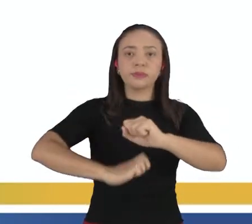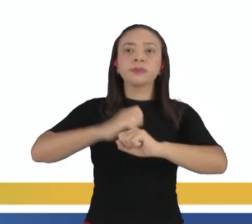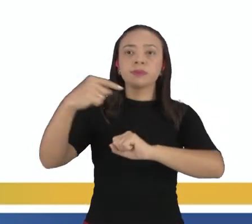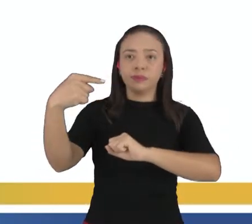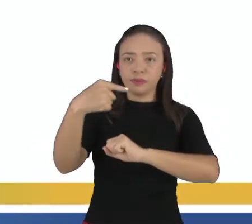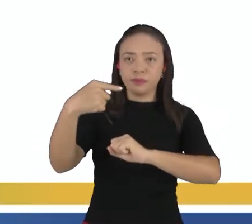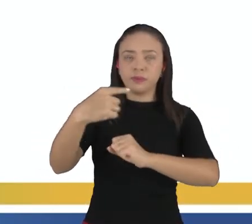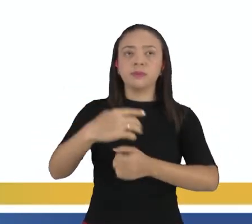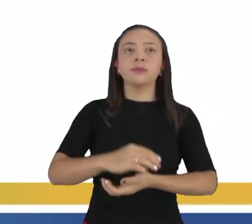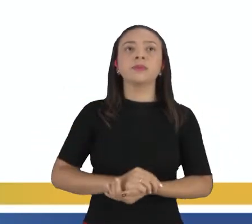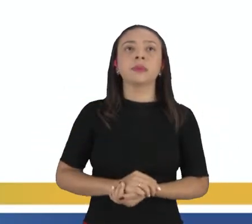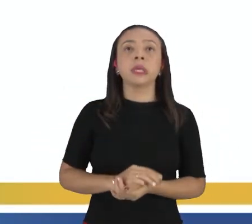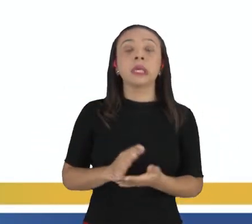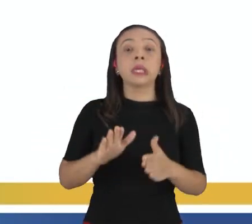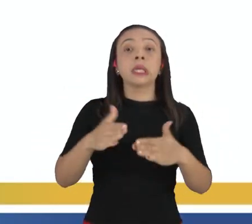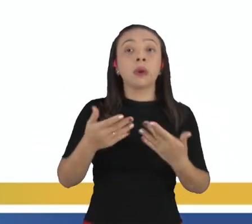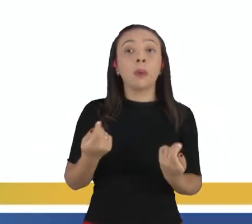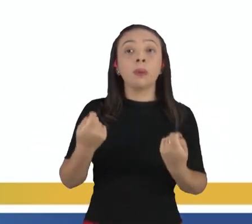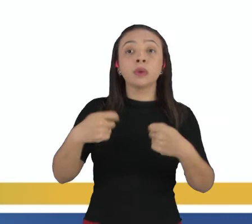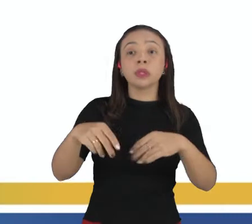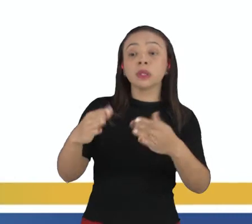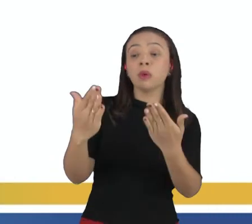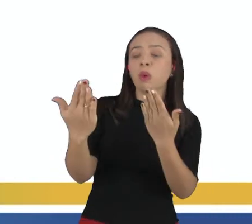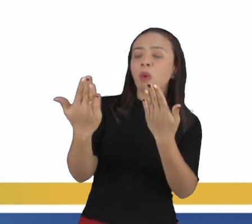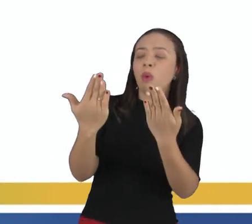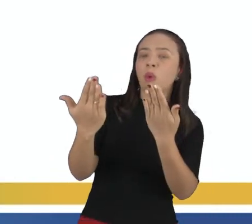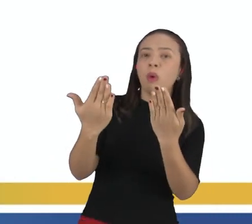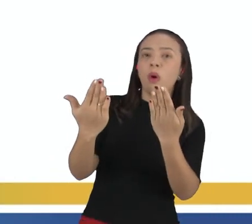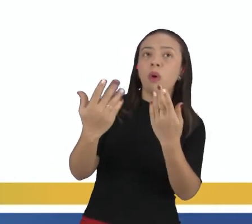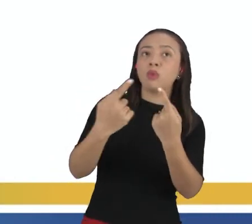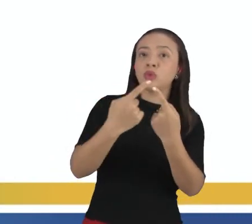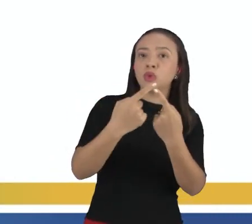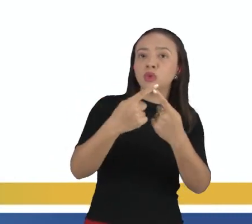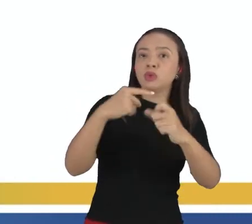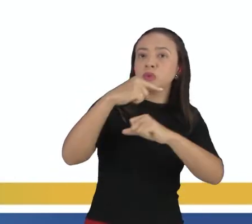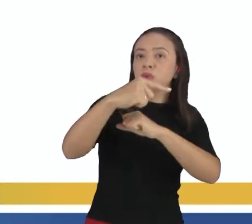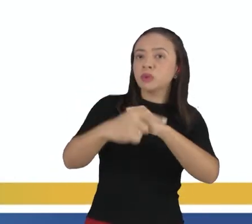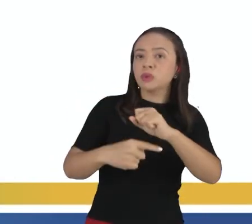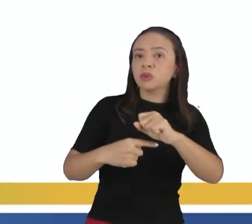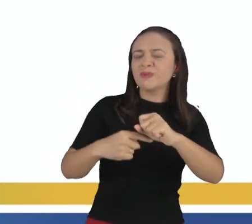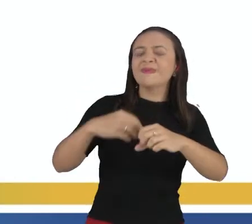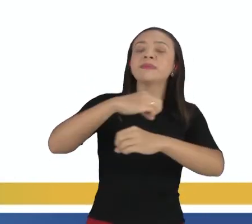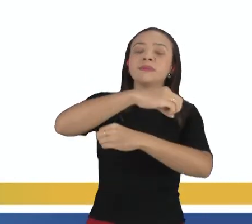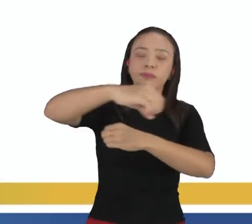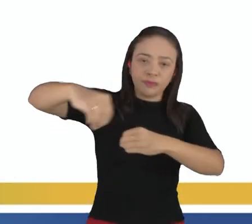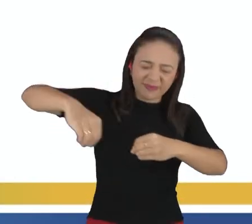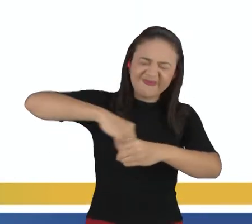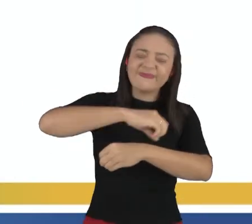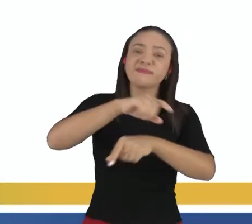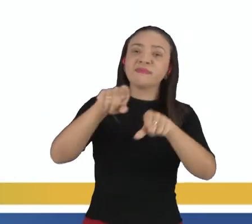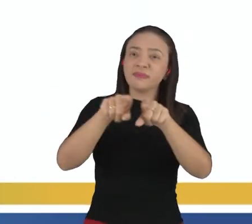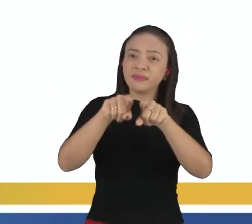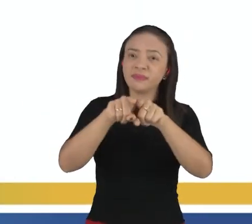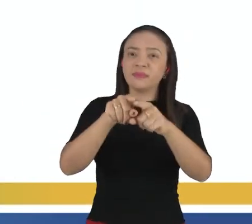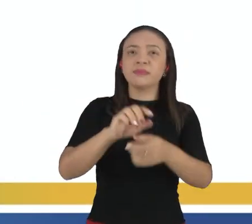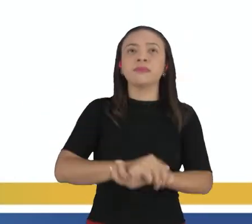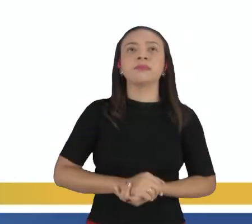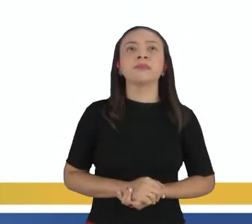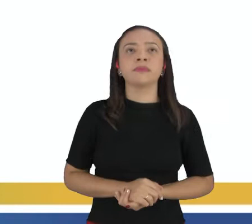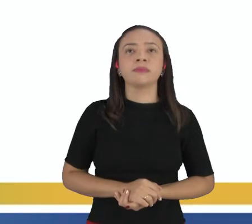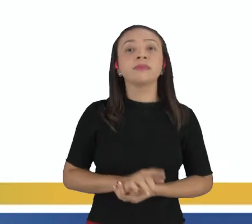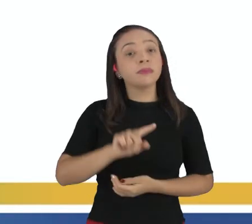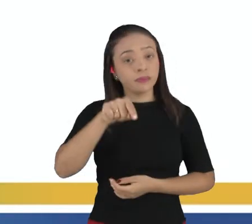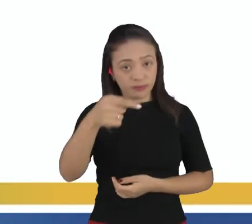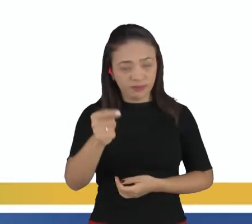negativa. E aí ele comparou o seu sistema, o seu modelo atômico, com o sistema solar.